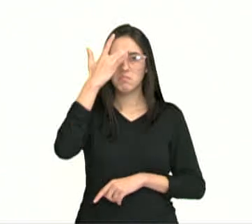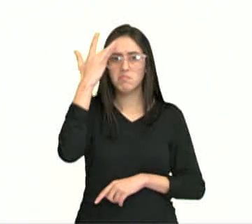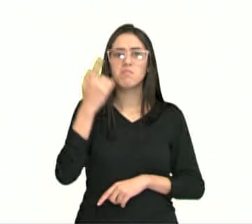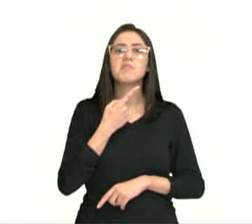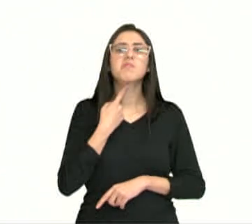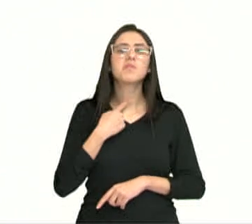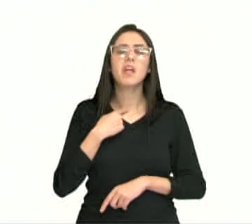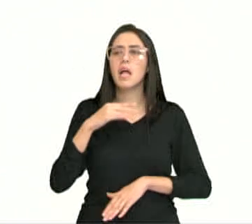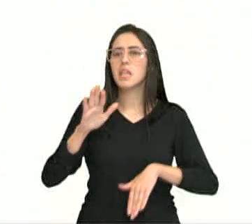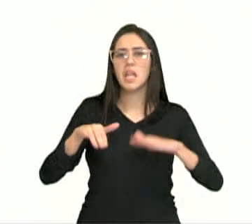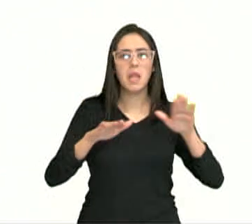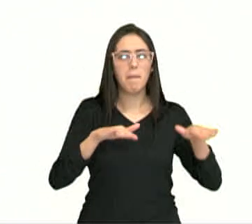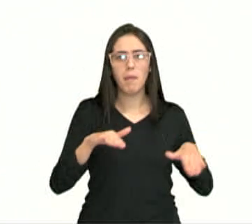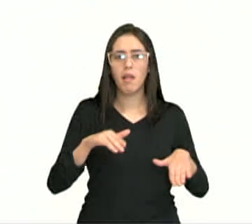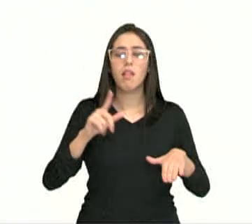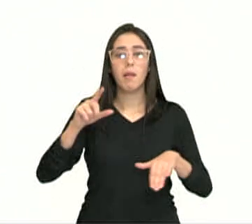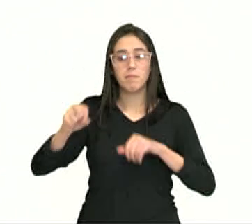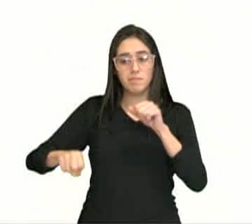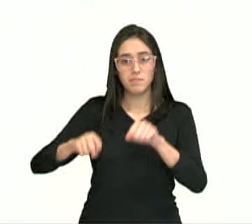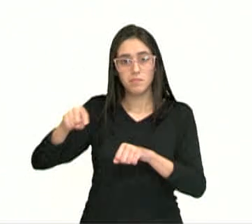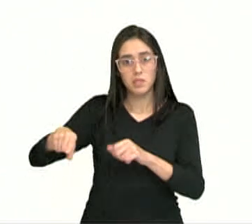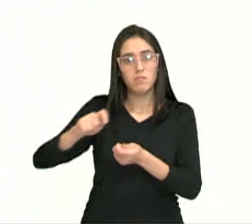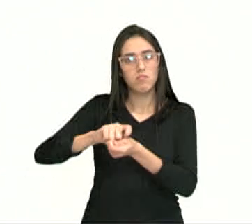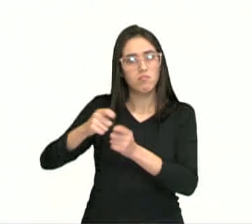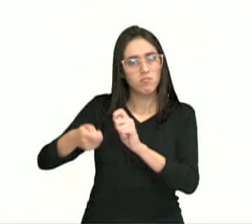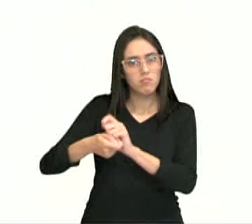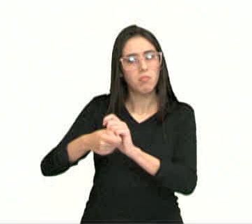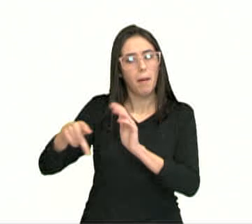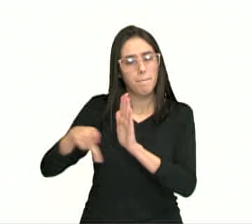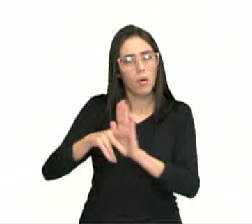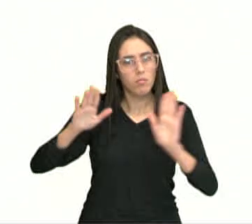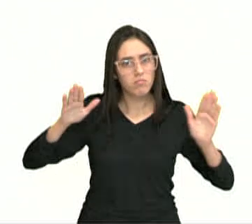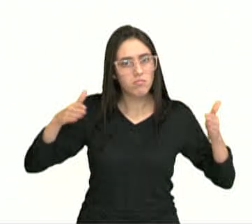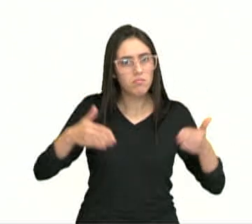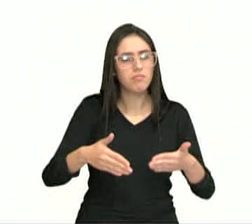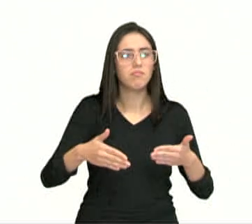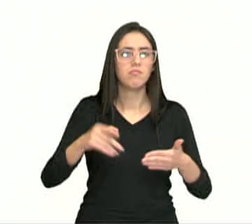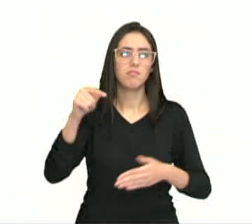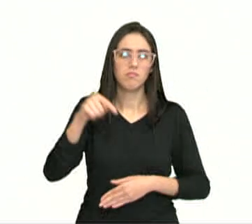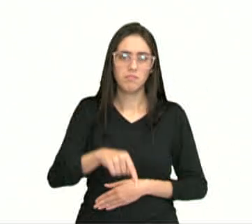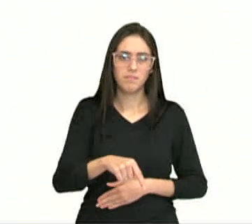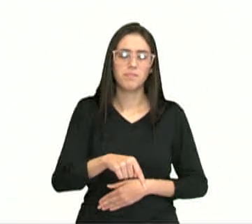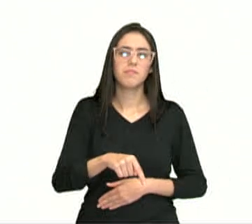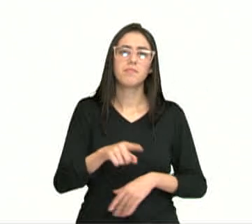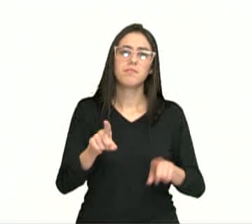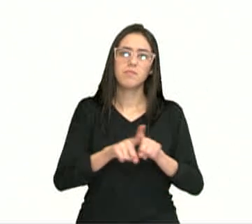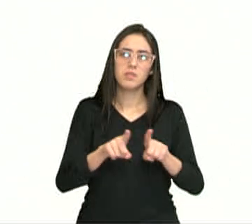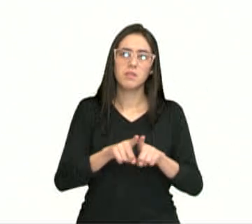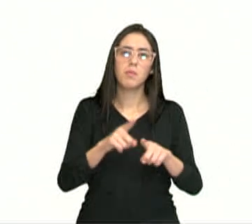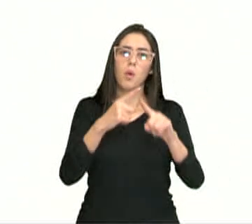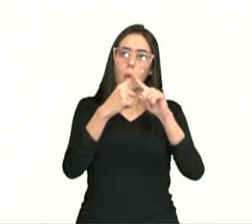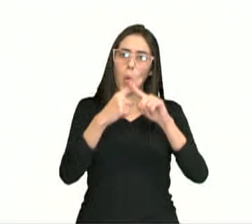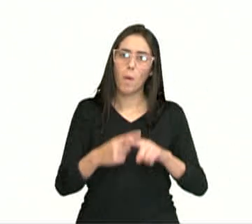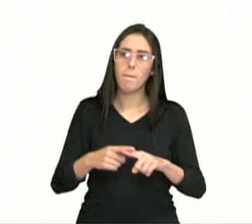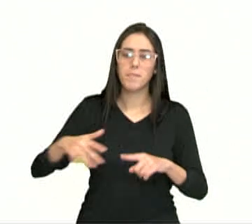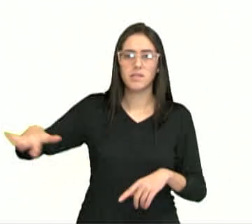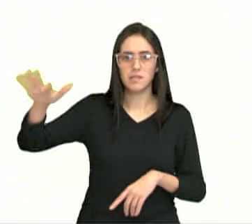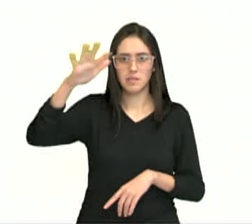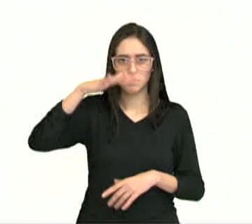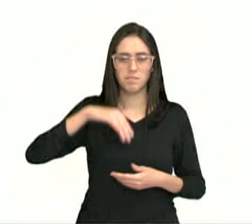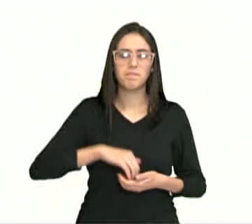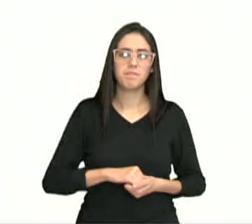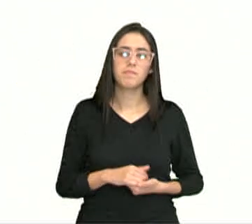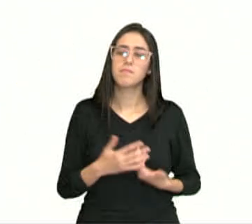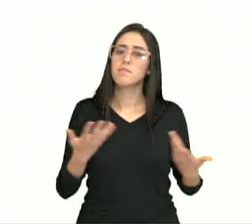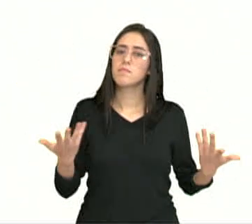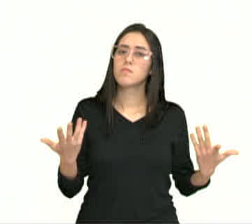aquela bicicleta planejada, estruturada para o competidor e para a competição onde ele vai estar. Então,